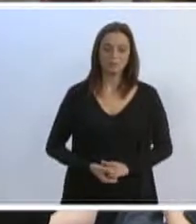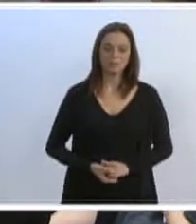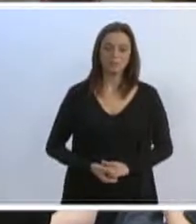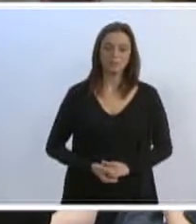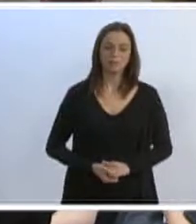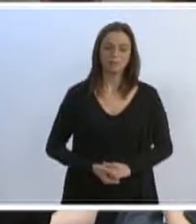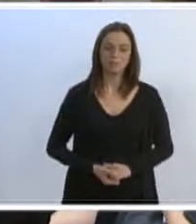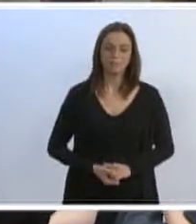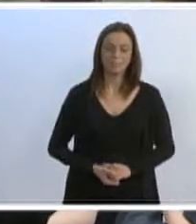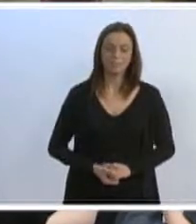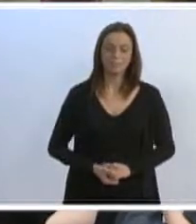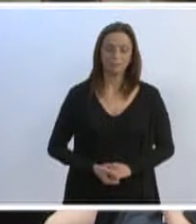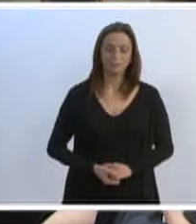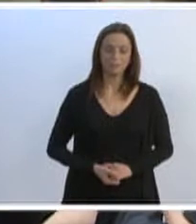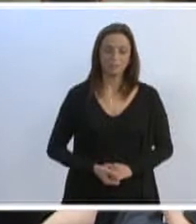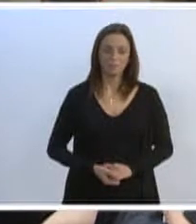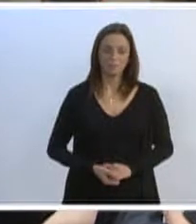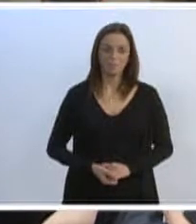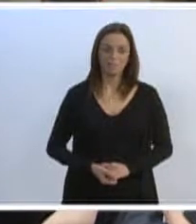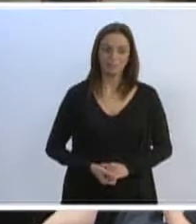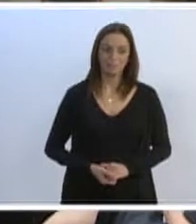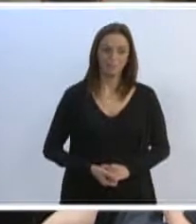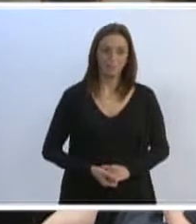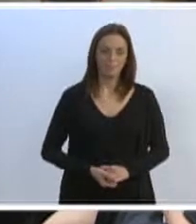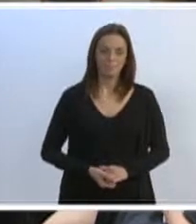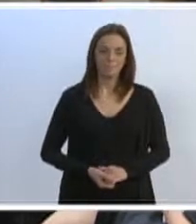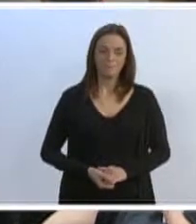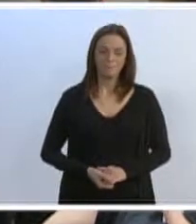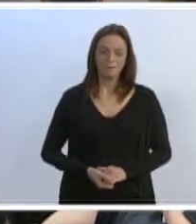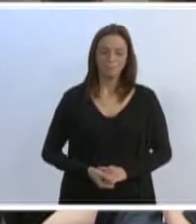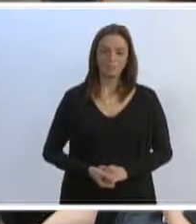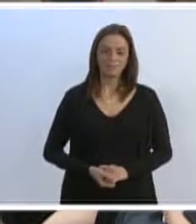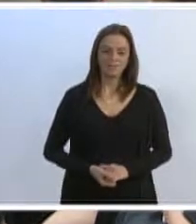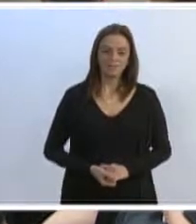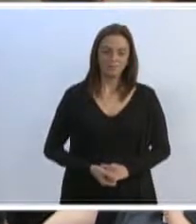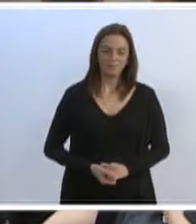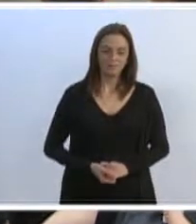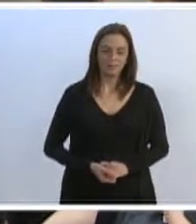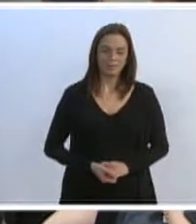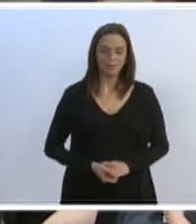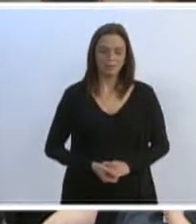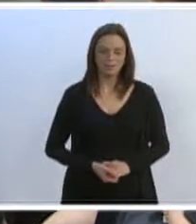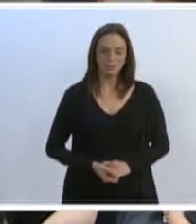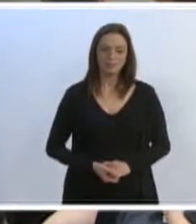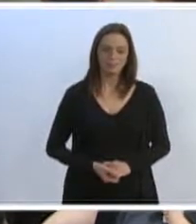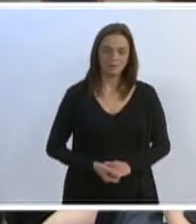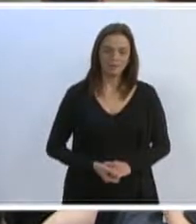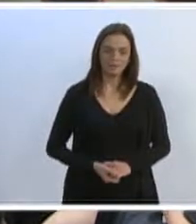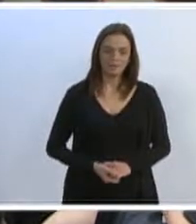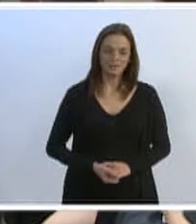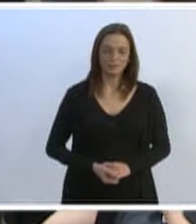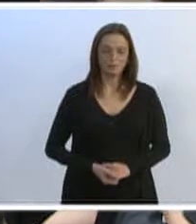hoje. Com esse convênio assinado, a Fundação Catarinense de Cultura,